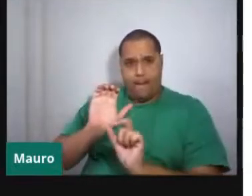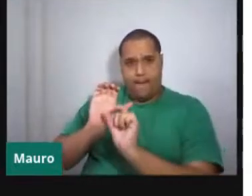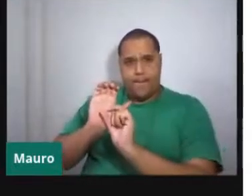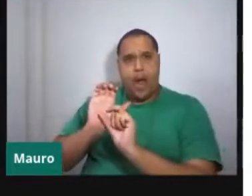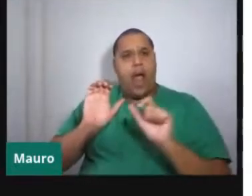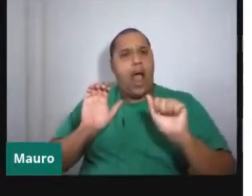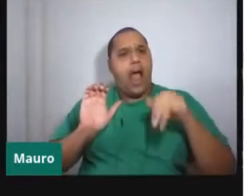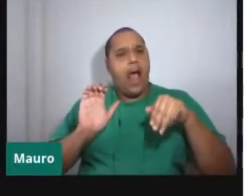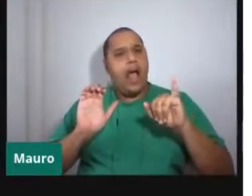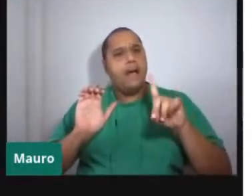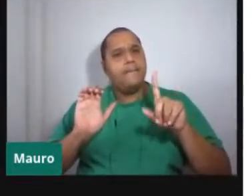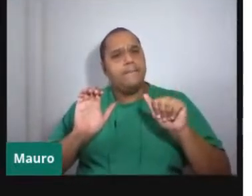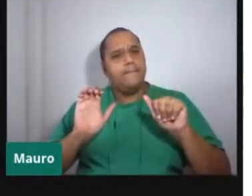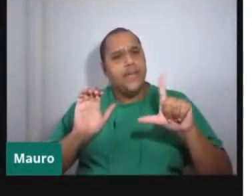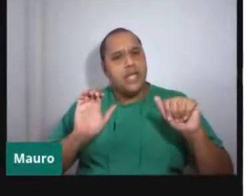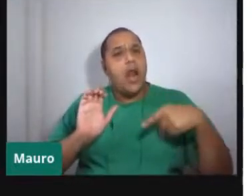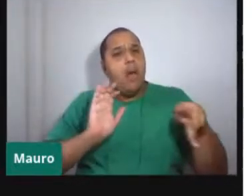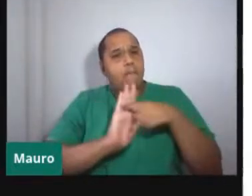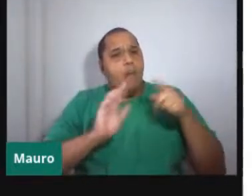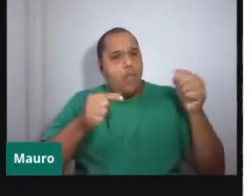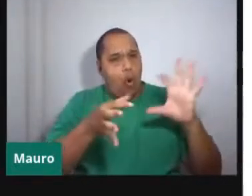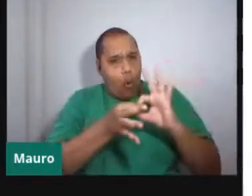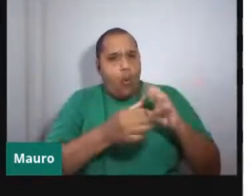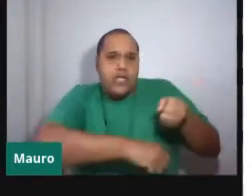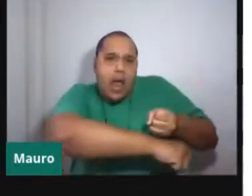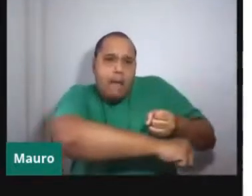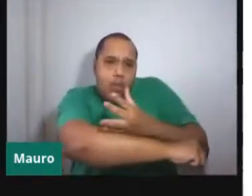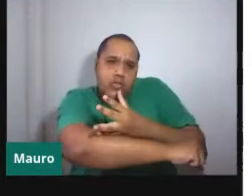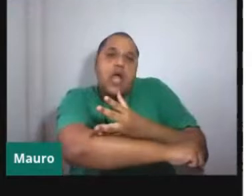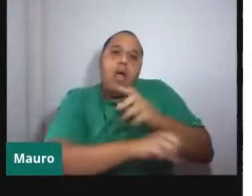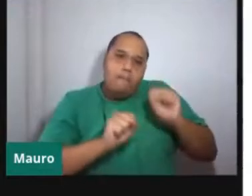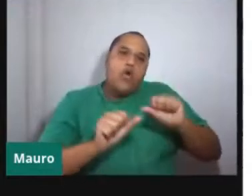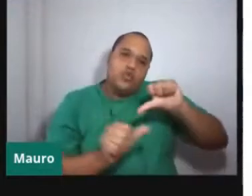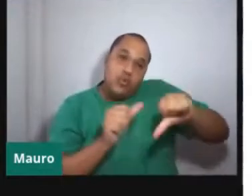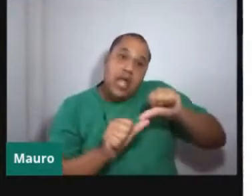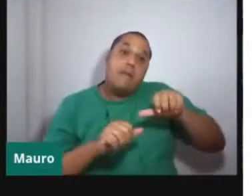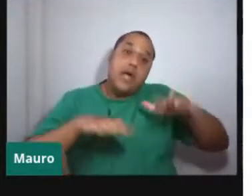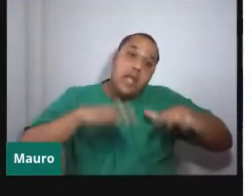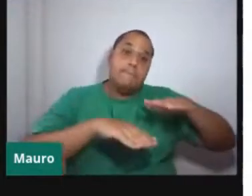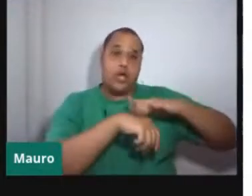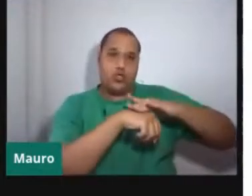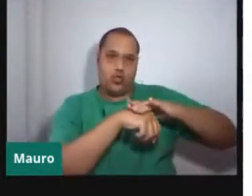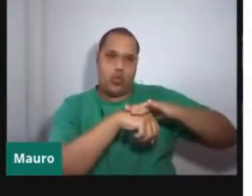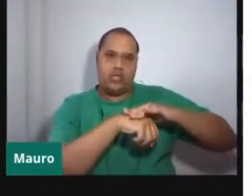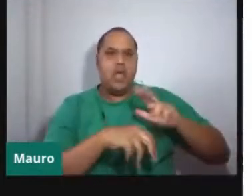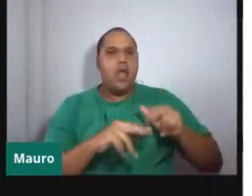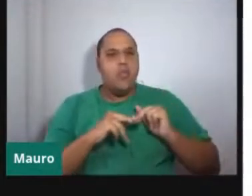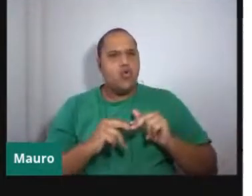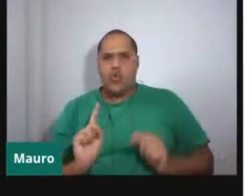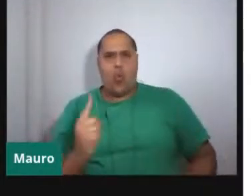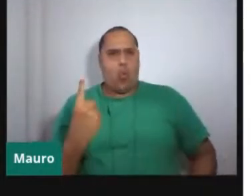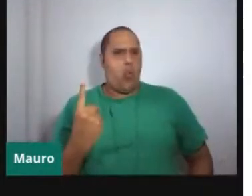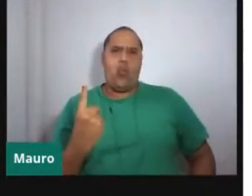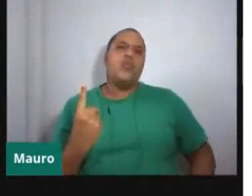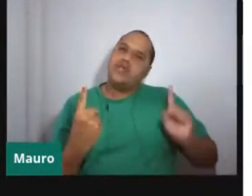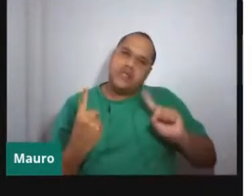para o processamento emocional, pode estar alterada dependendo da patologia. Só que isso não é um resultado individual, isso é um resultado